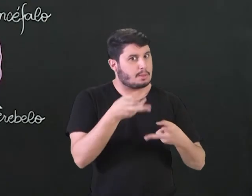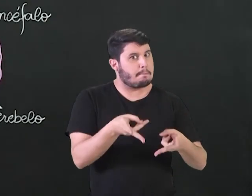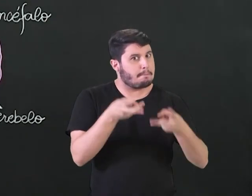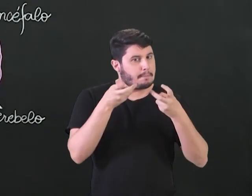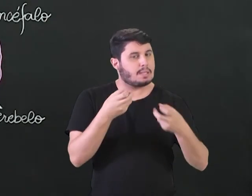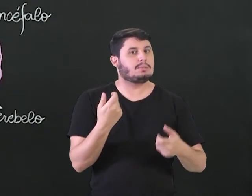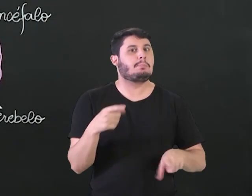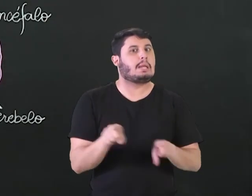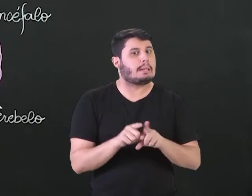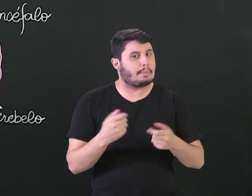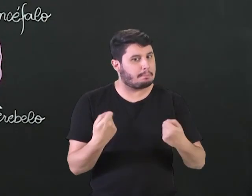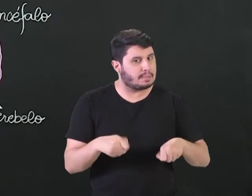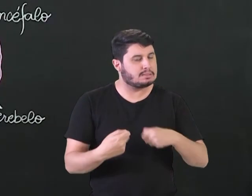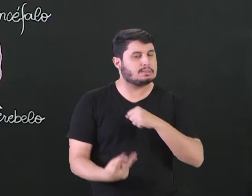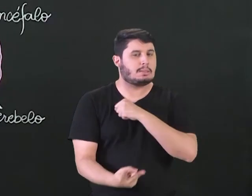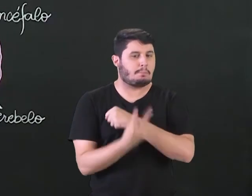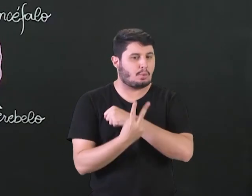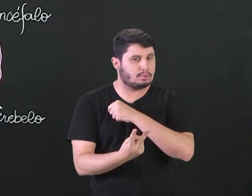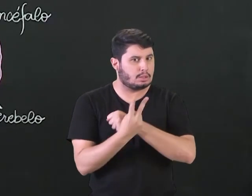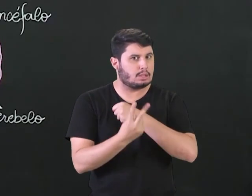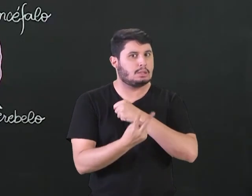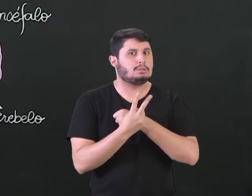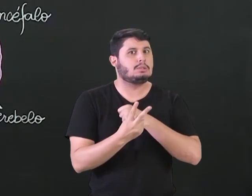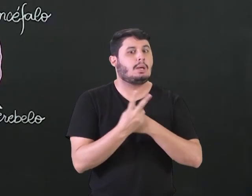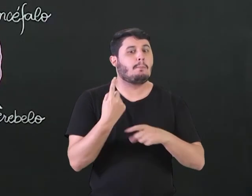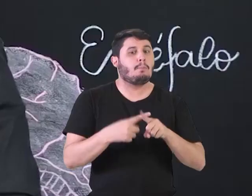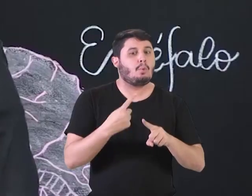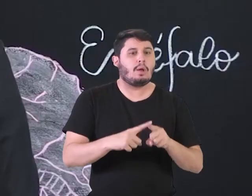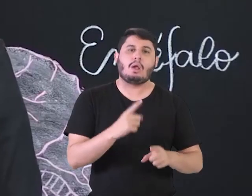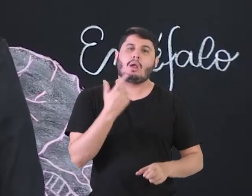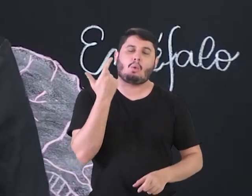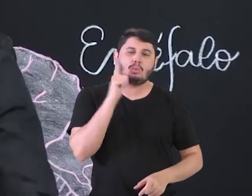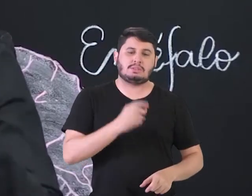equipamentos de segurança? É a sua sobrevivência, é a sua vida.